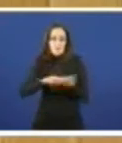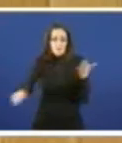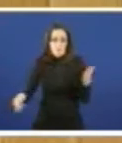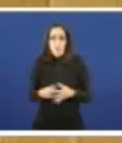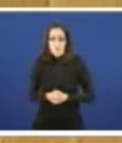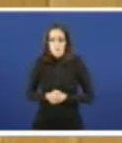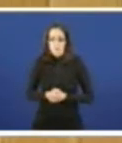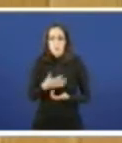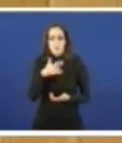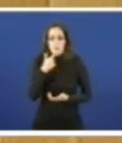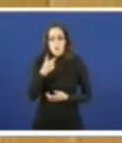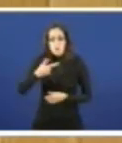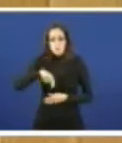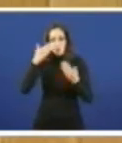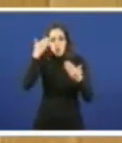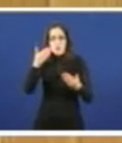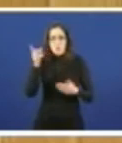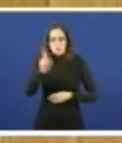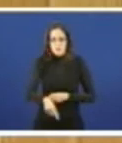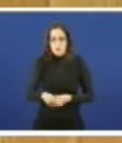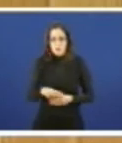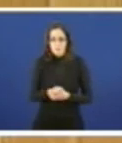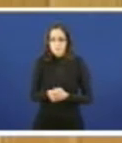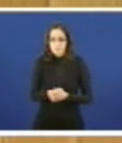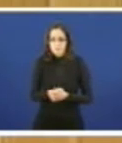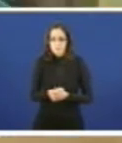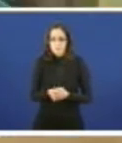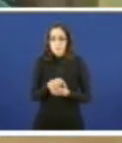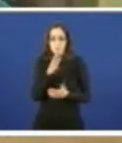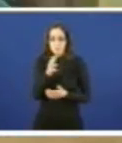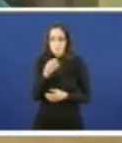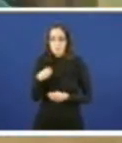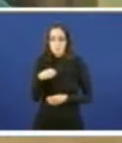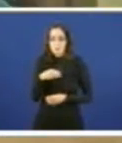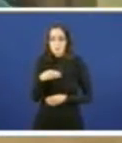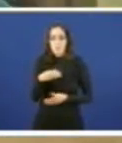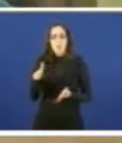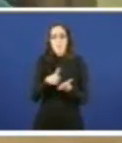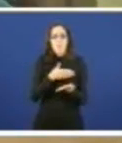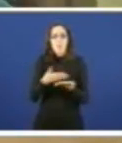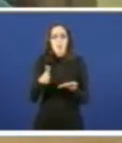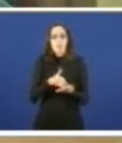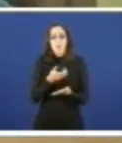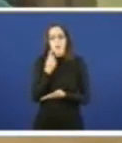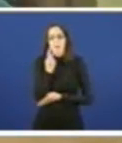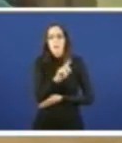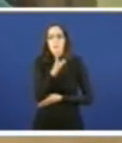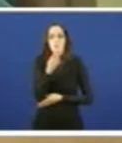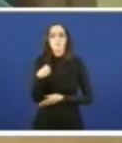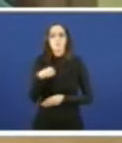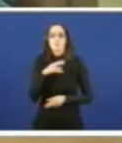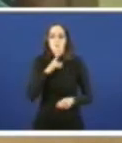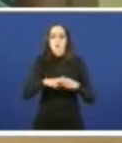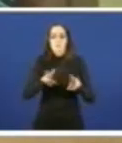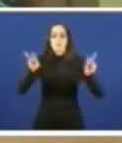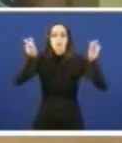Como non vamos nosoutros honrar a genial poeta que en Follas Novas canta con